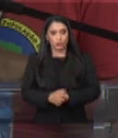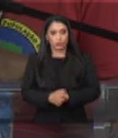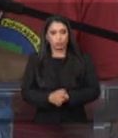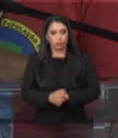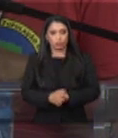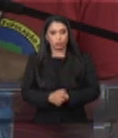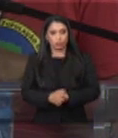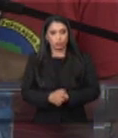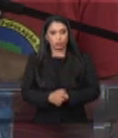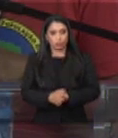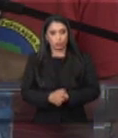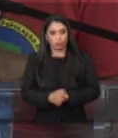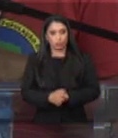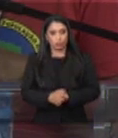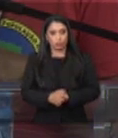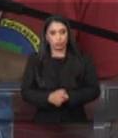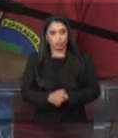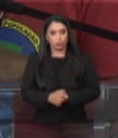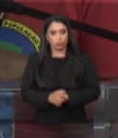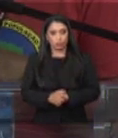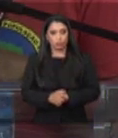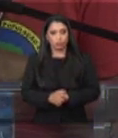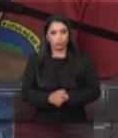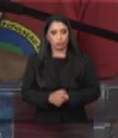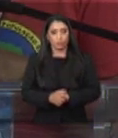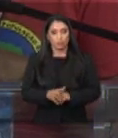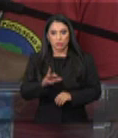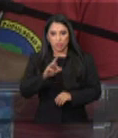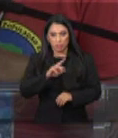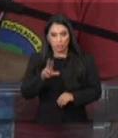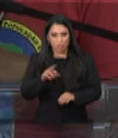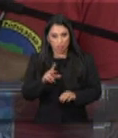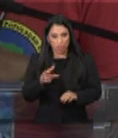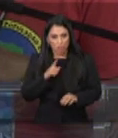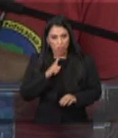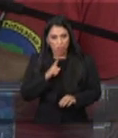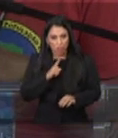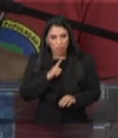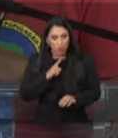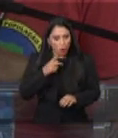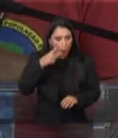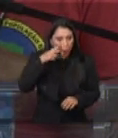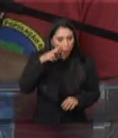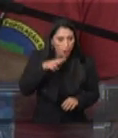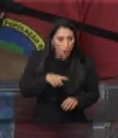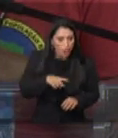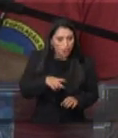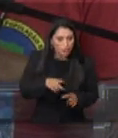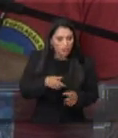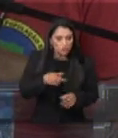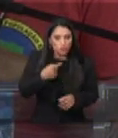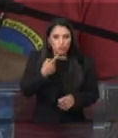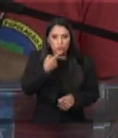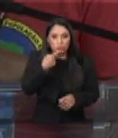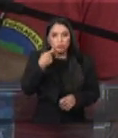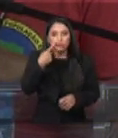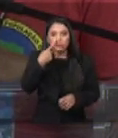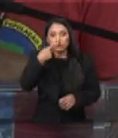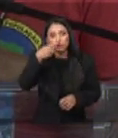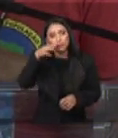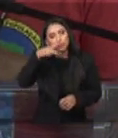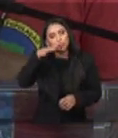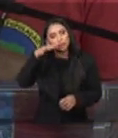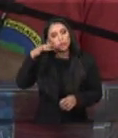não escaminava e cheirava engolia